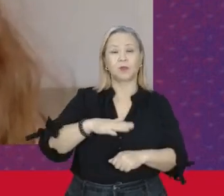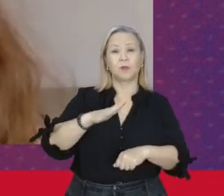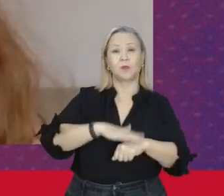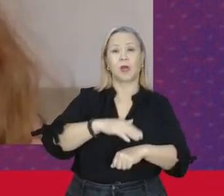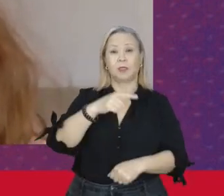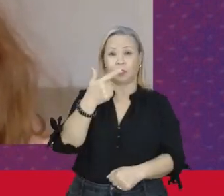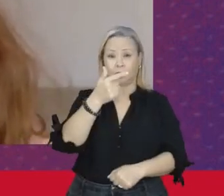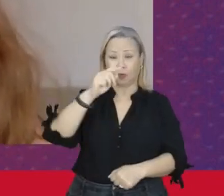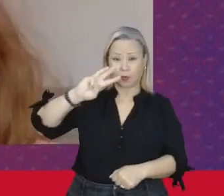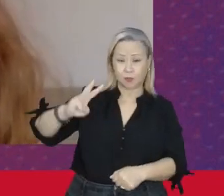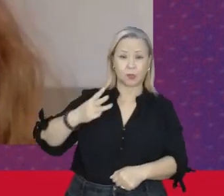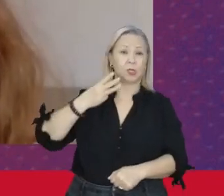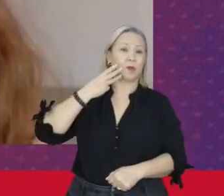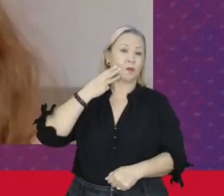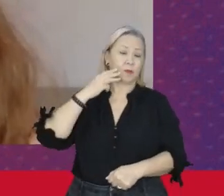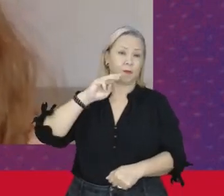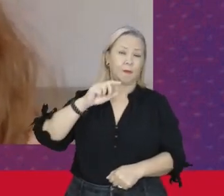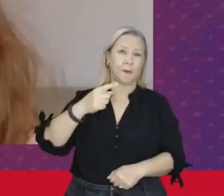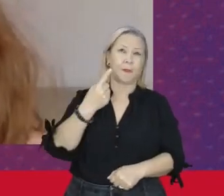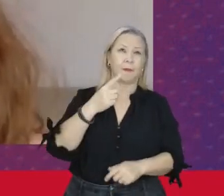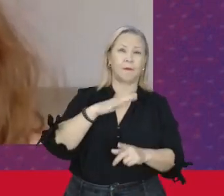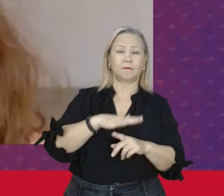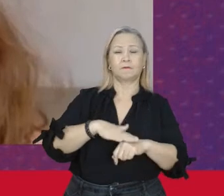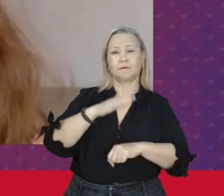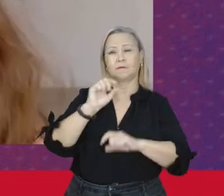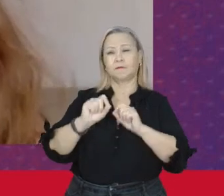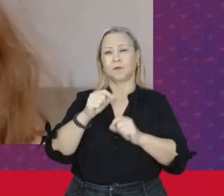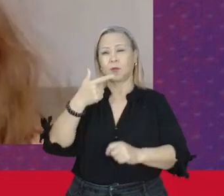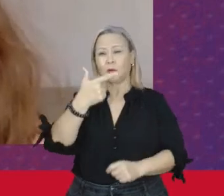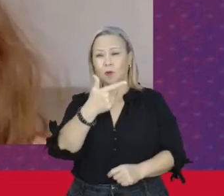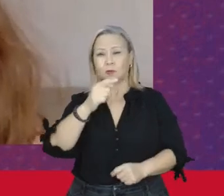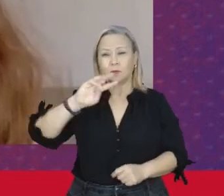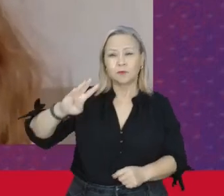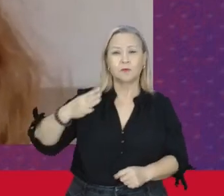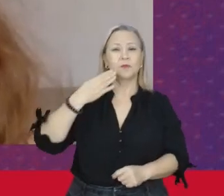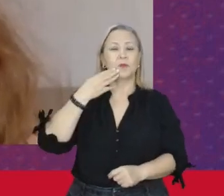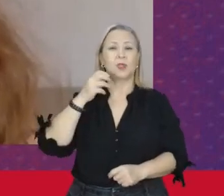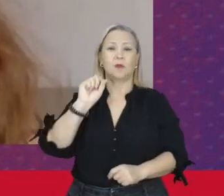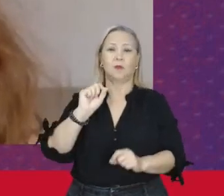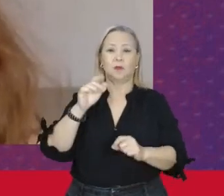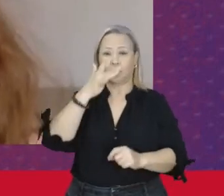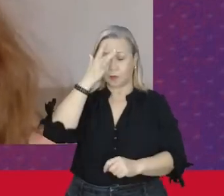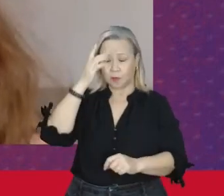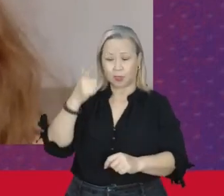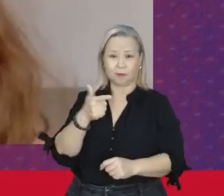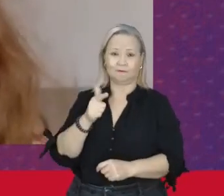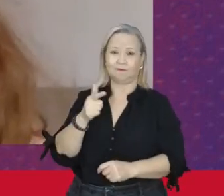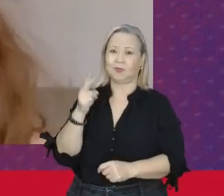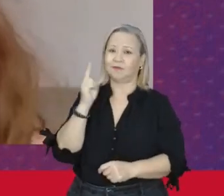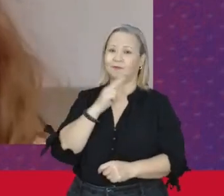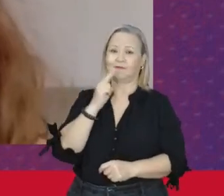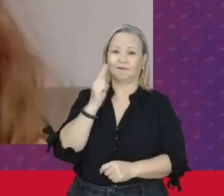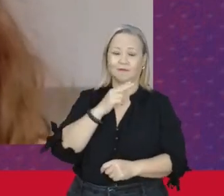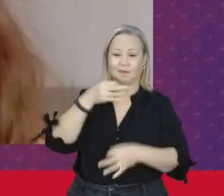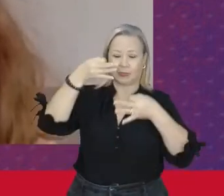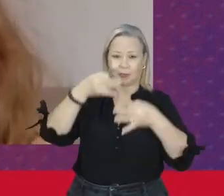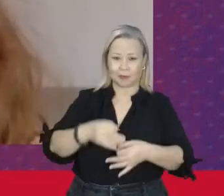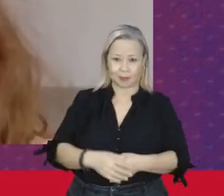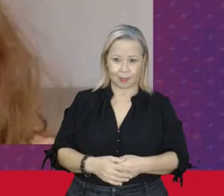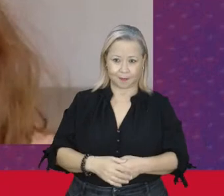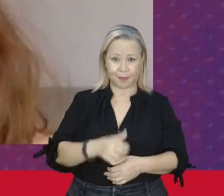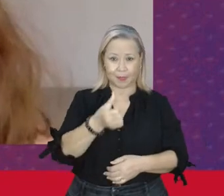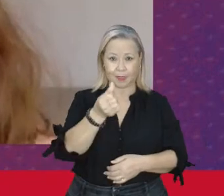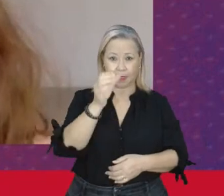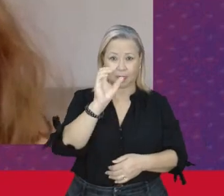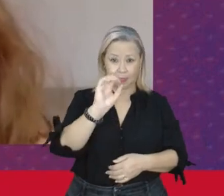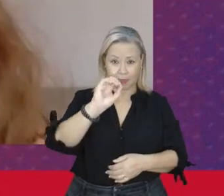bilhões de pessoas, ou seja, mais de 1/3 da população, tem deficiência de micronutrientes, e 690 milhões de